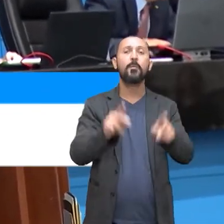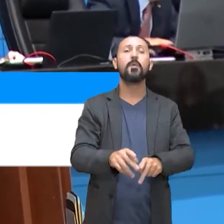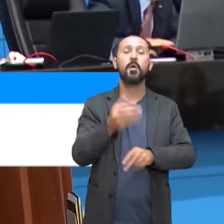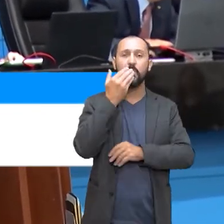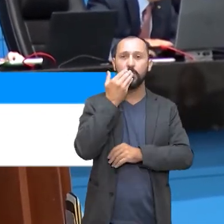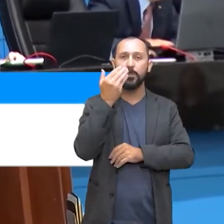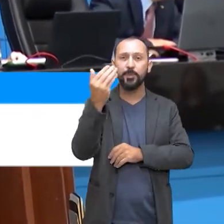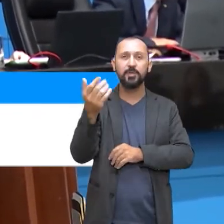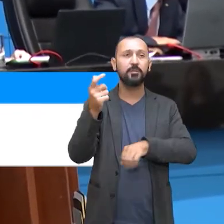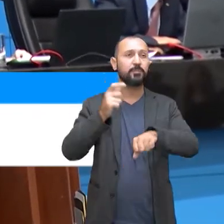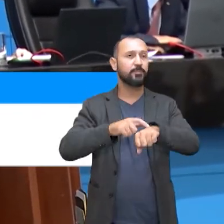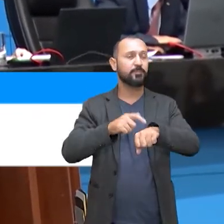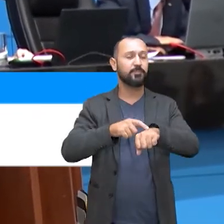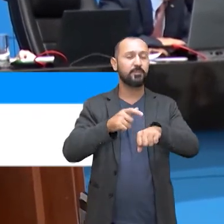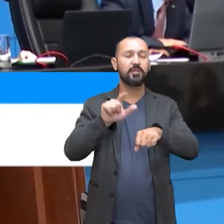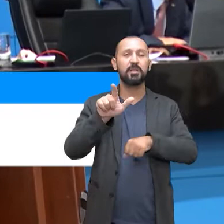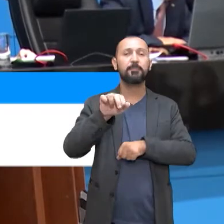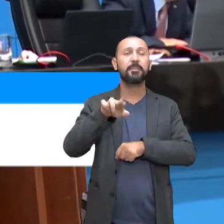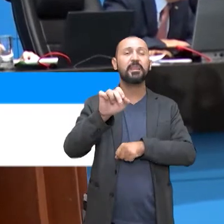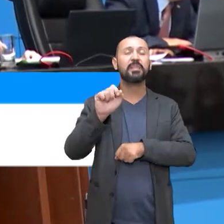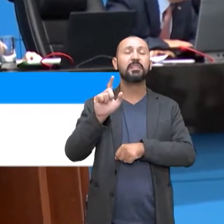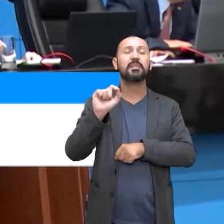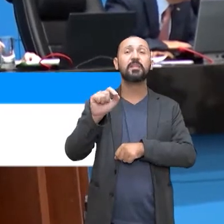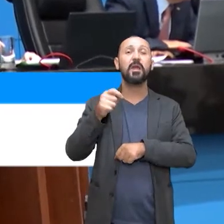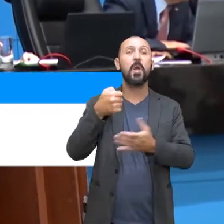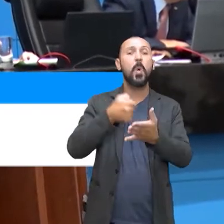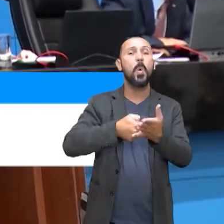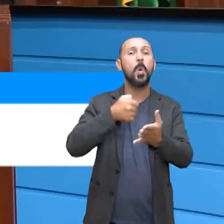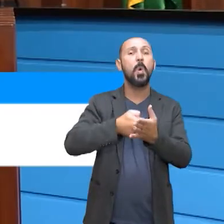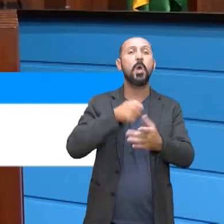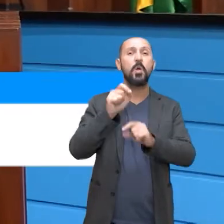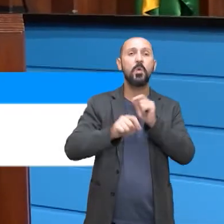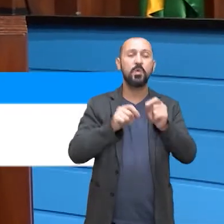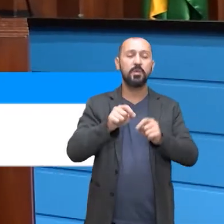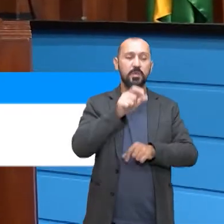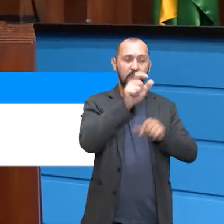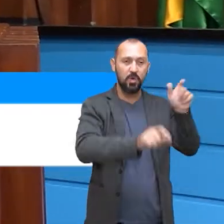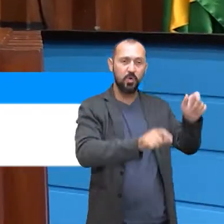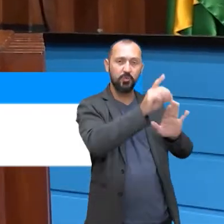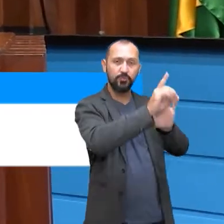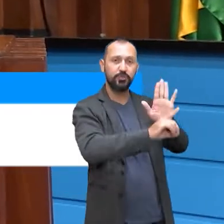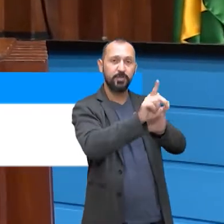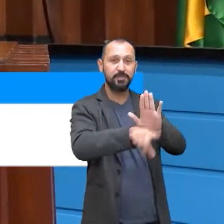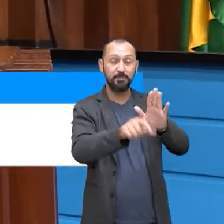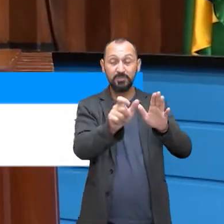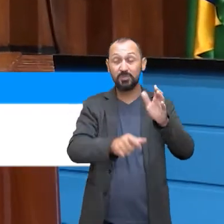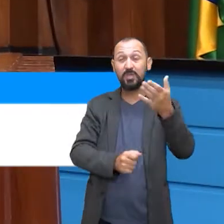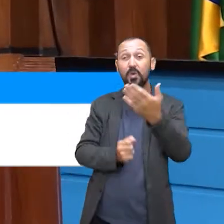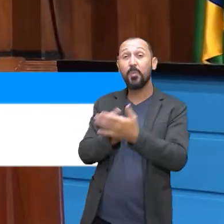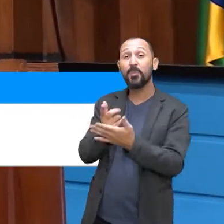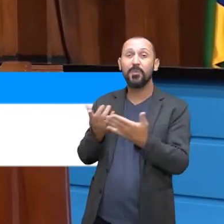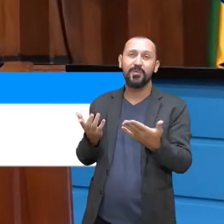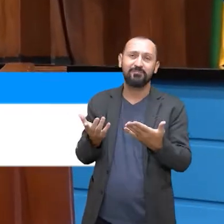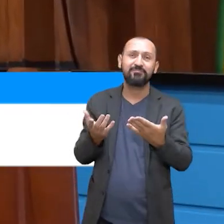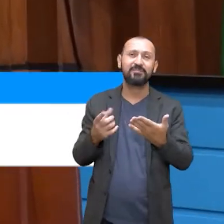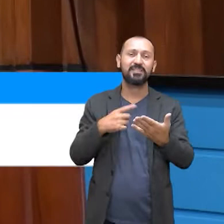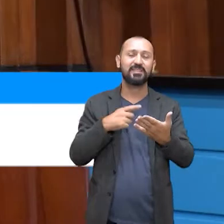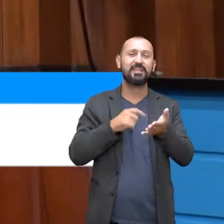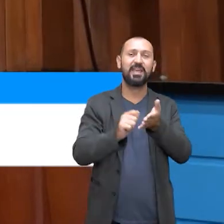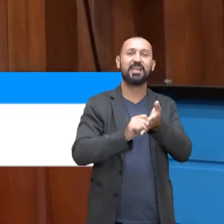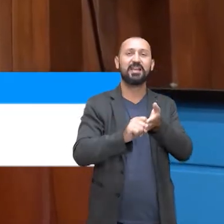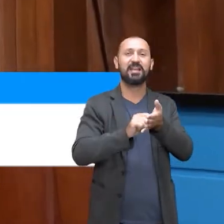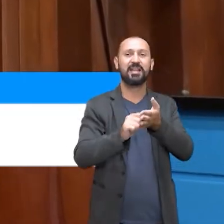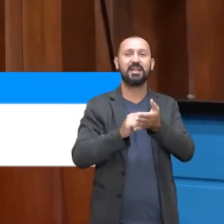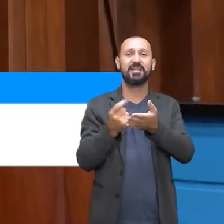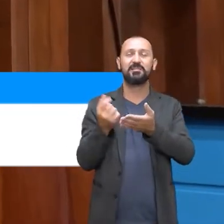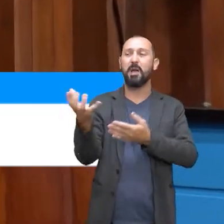com pedido de medida liminar de forma a garantir a defesa dos direitos dos consumidores que possuem